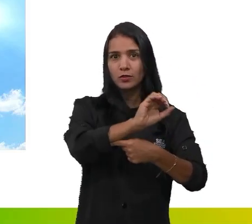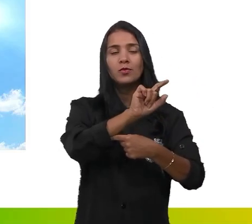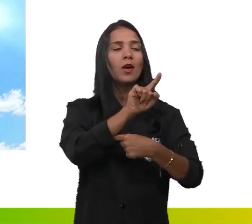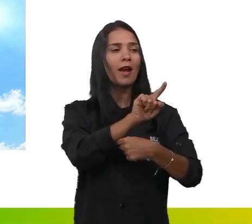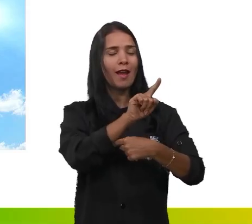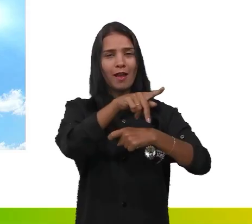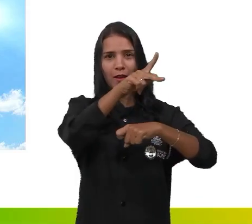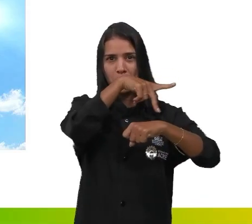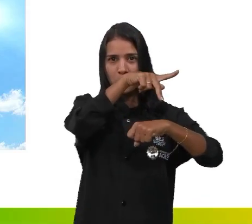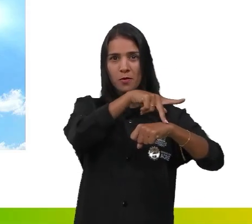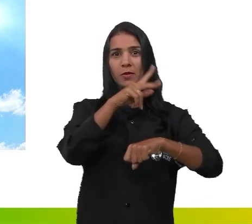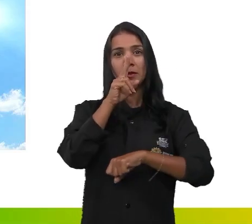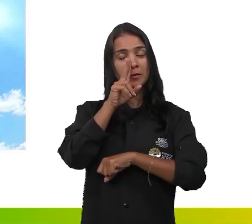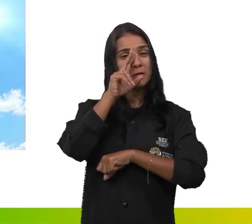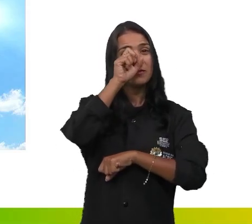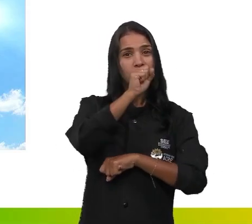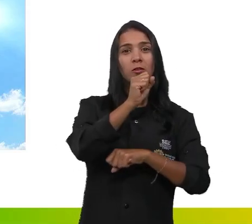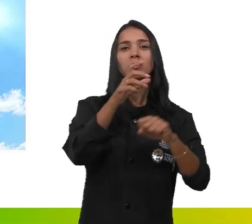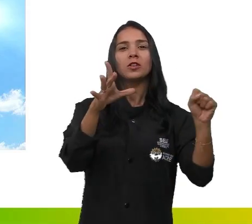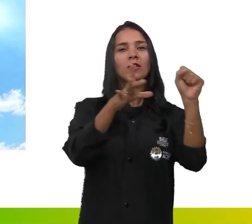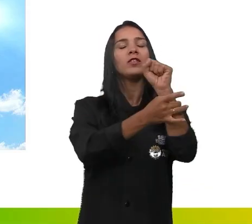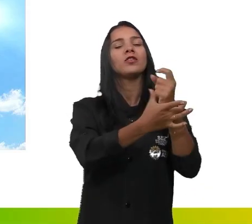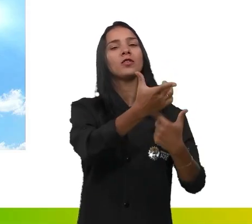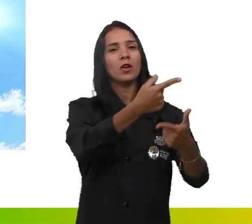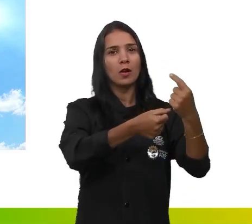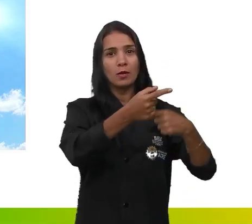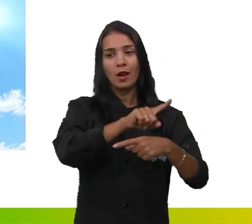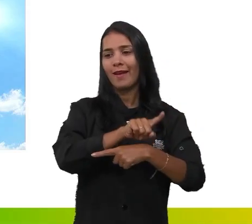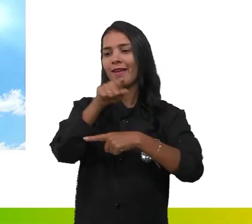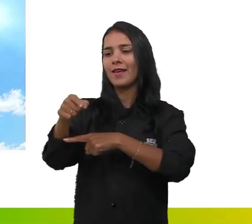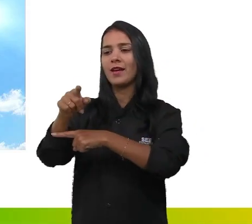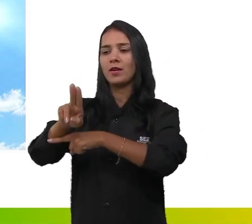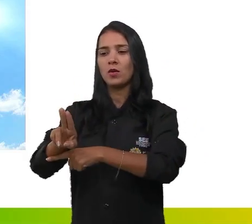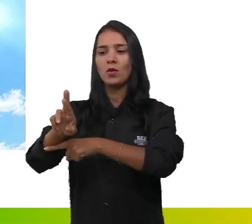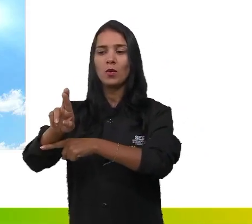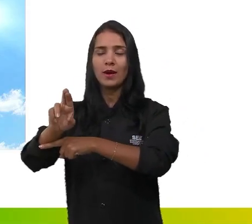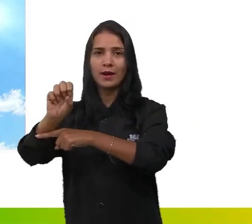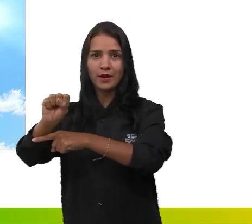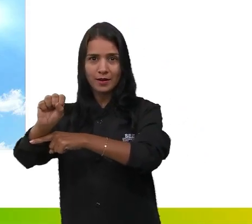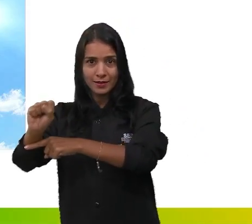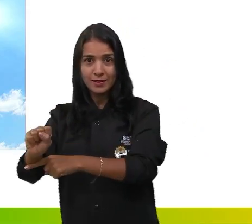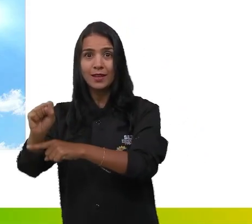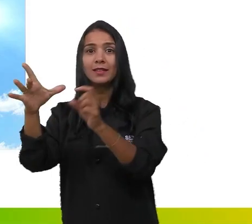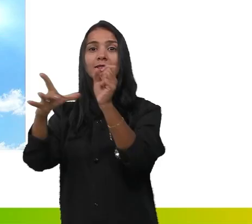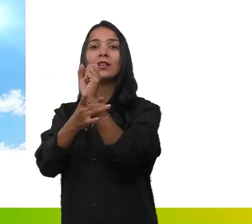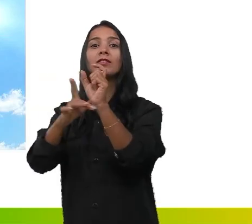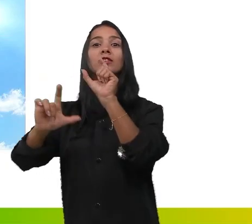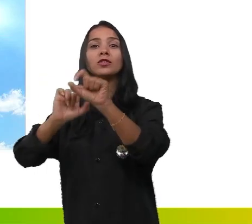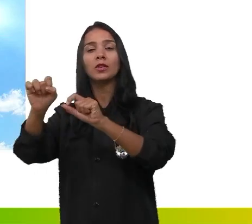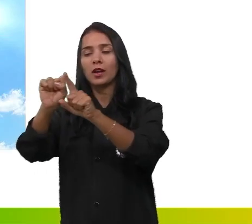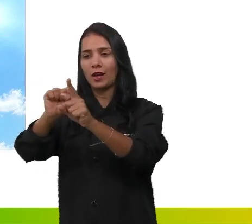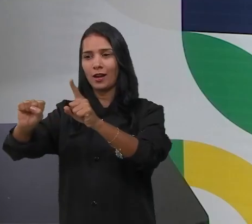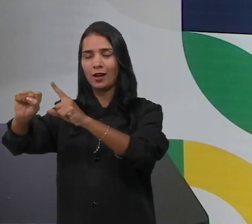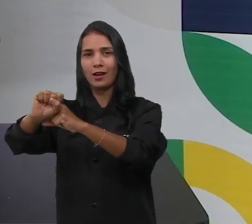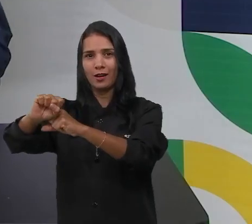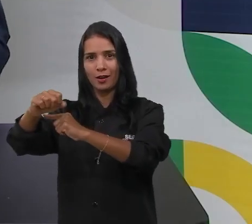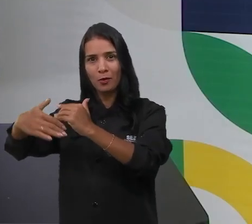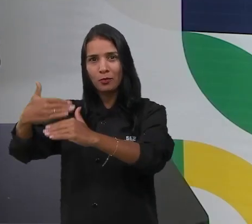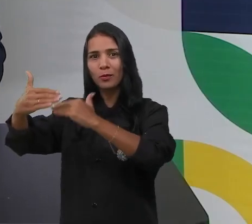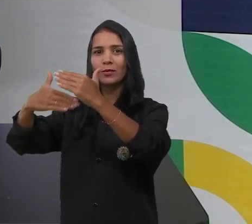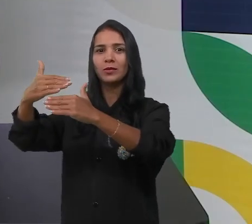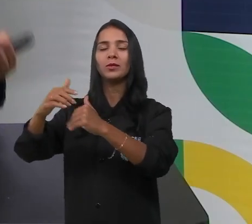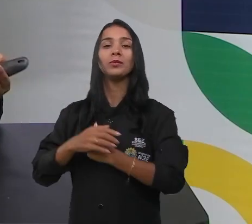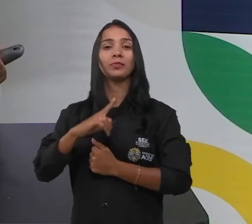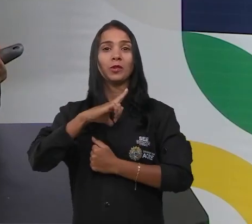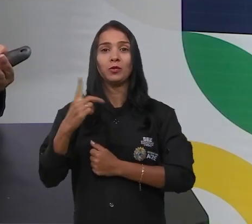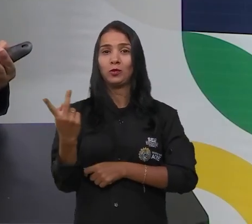época e a União Soviética, também conhecida como URSS, defendia aí o socialismo. Então nós temos dois